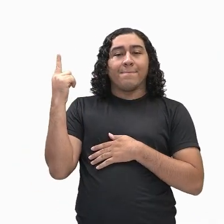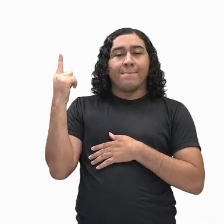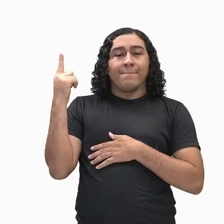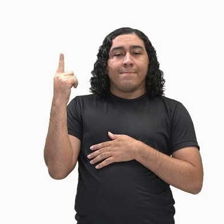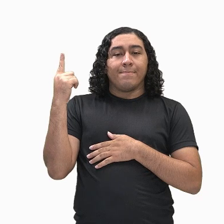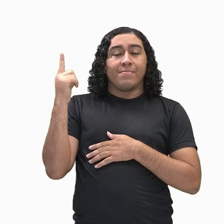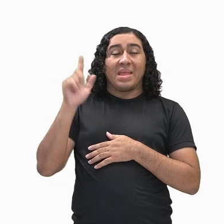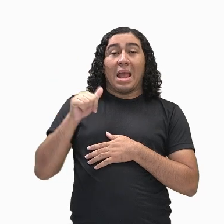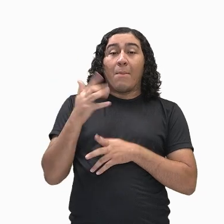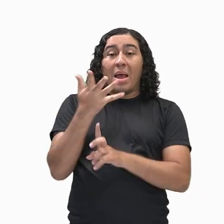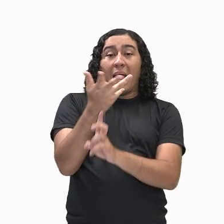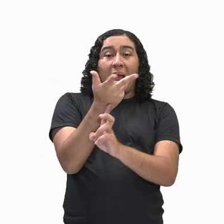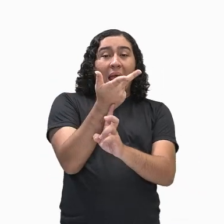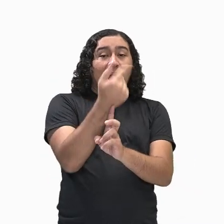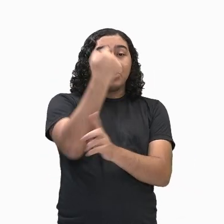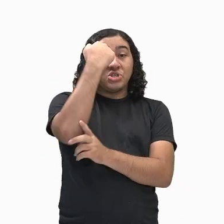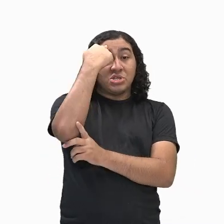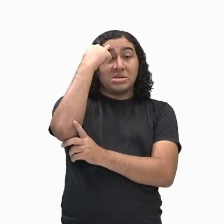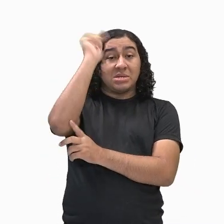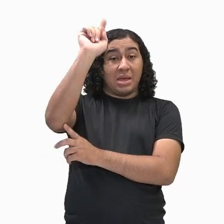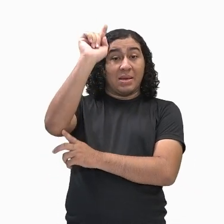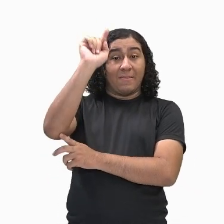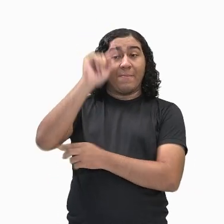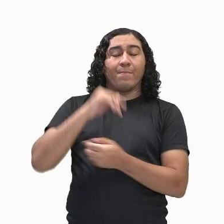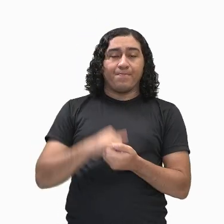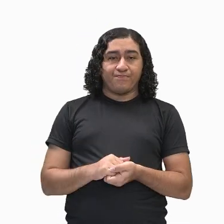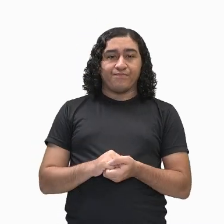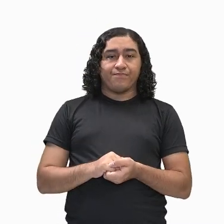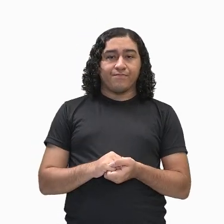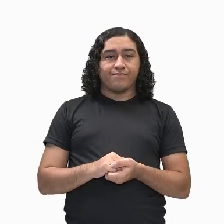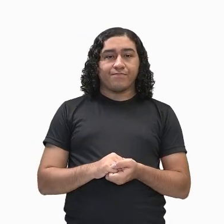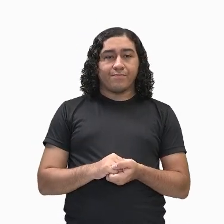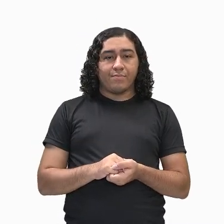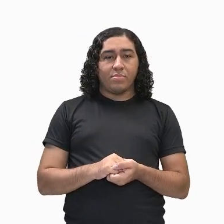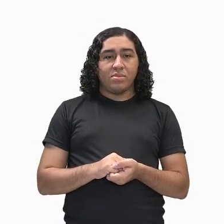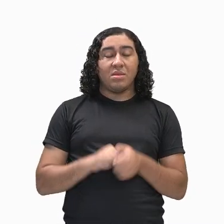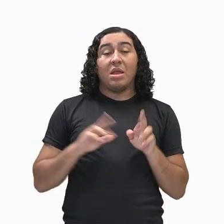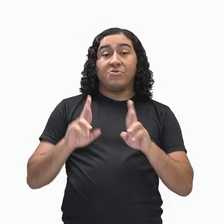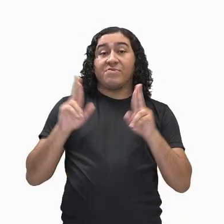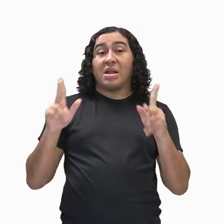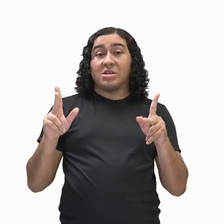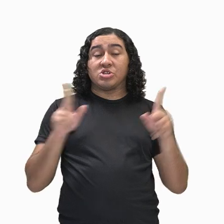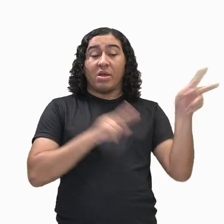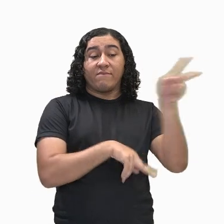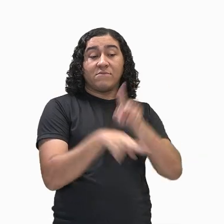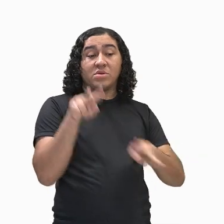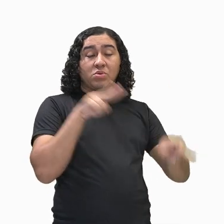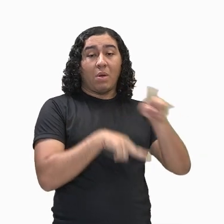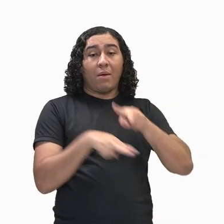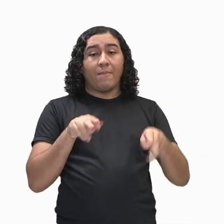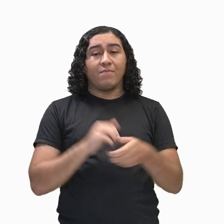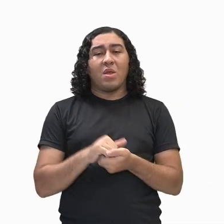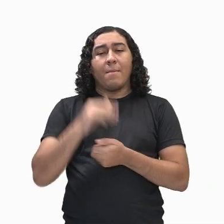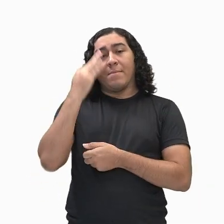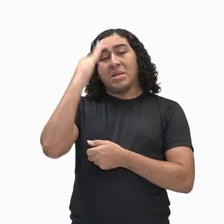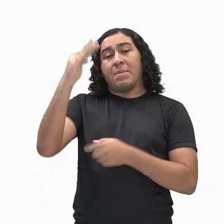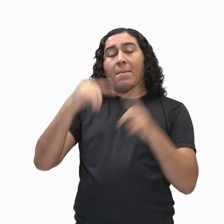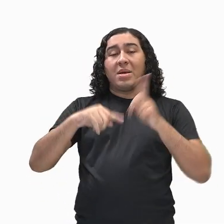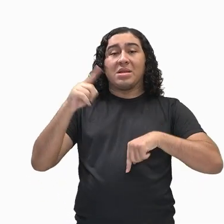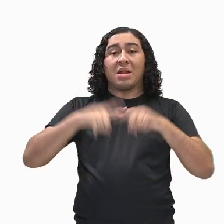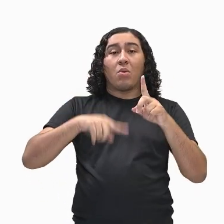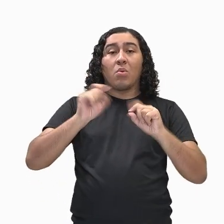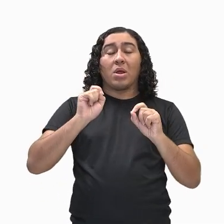uma arte-ideia em detrimento da arte visual, sendo o principal material da arte a